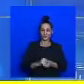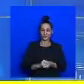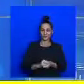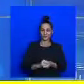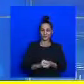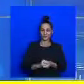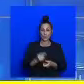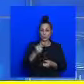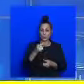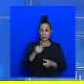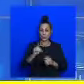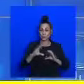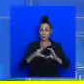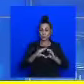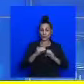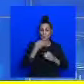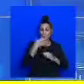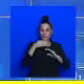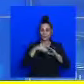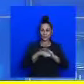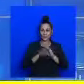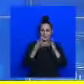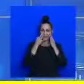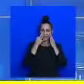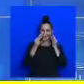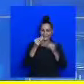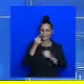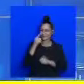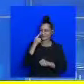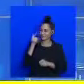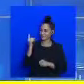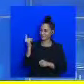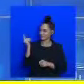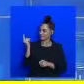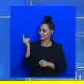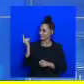A última bola na Time Mania. Atenção.